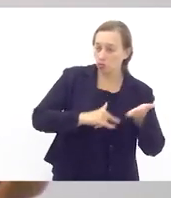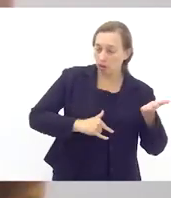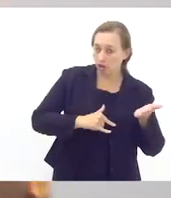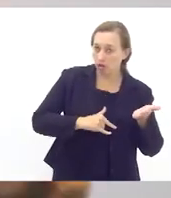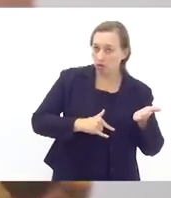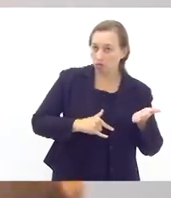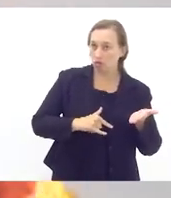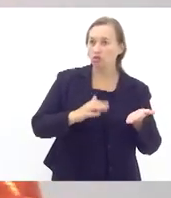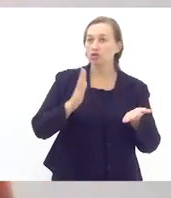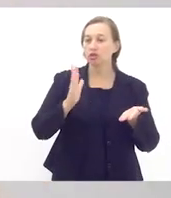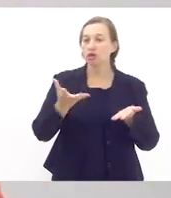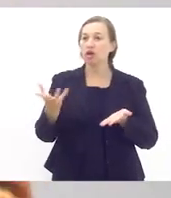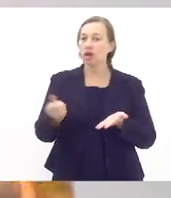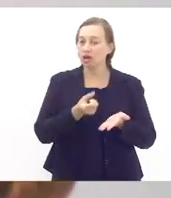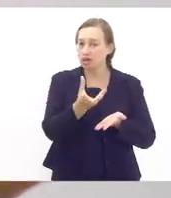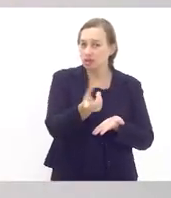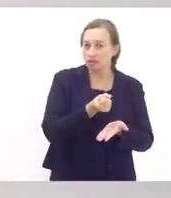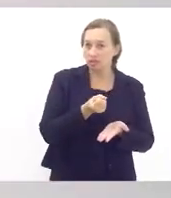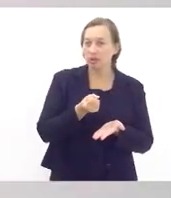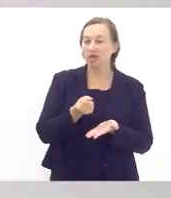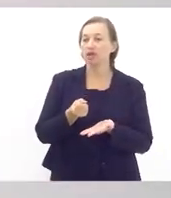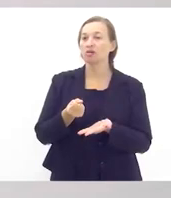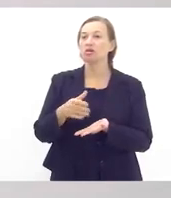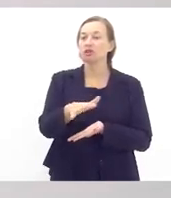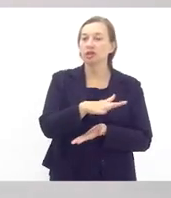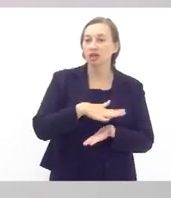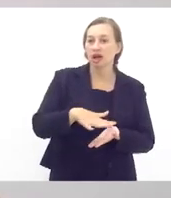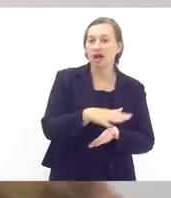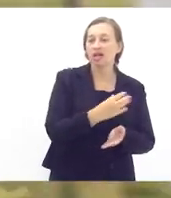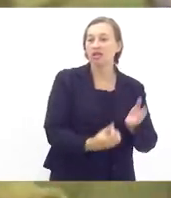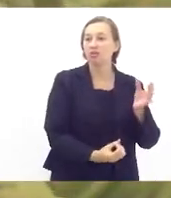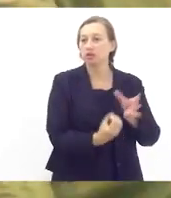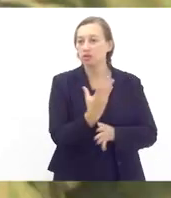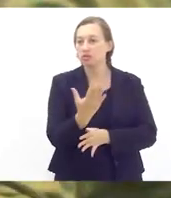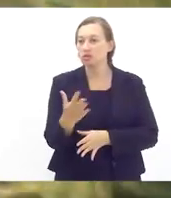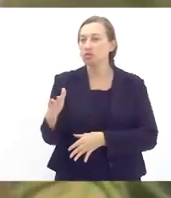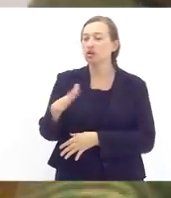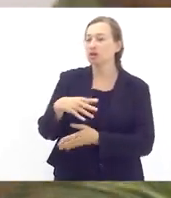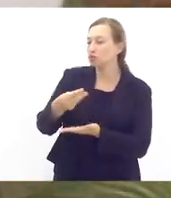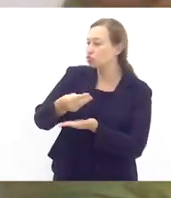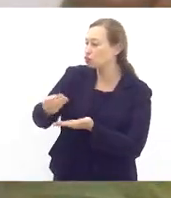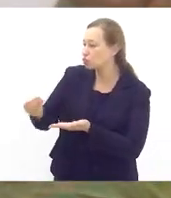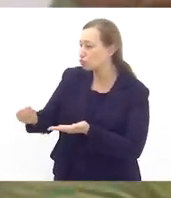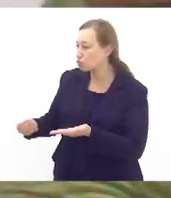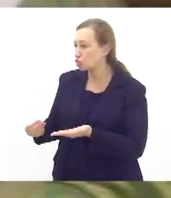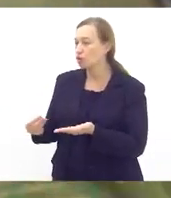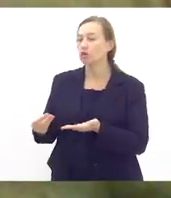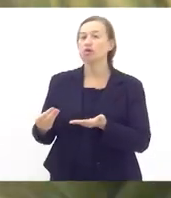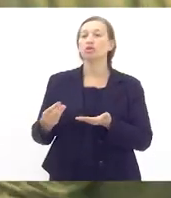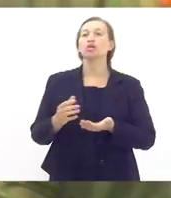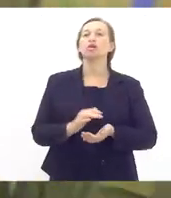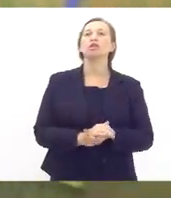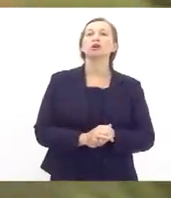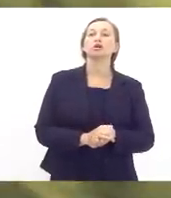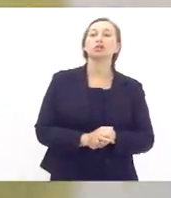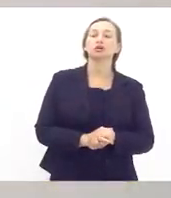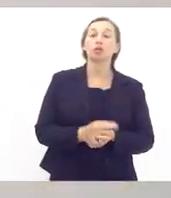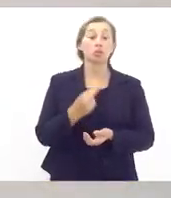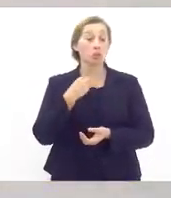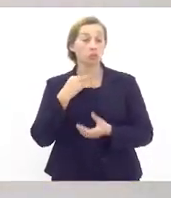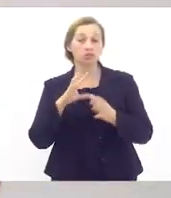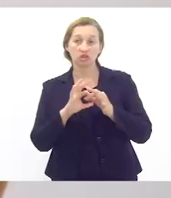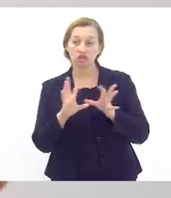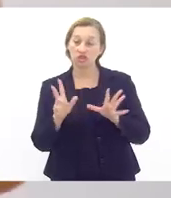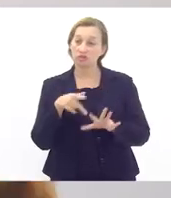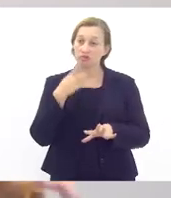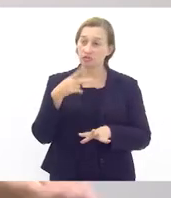nós estamos recebendo do mercado produtor do mercado distribuidor do mercado exibidor e aí eu não posso deixar